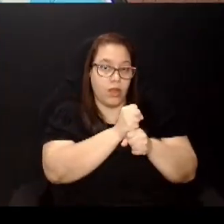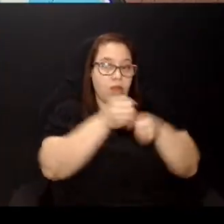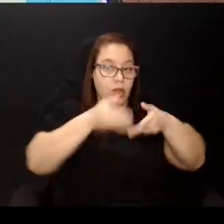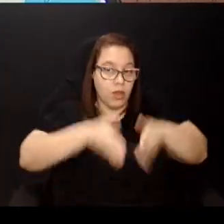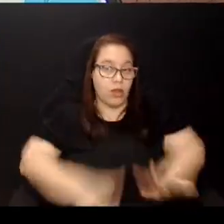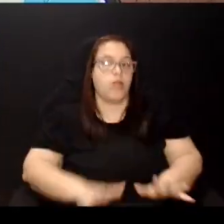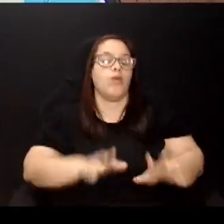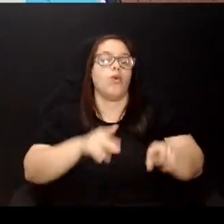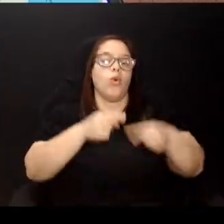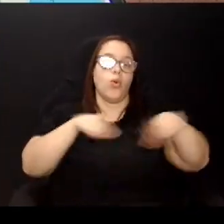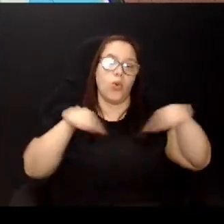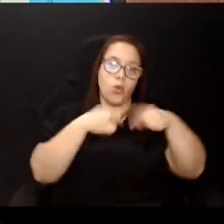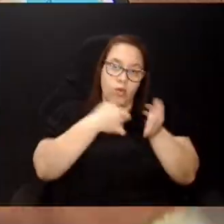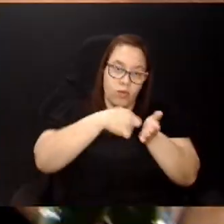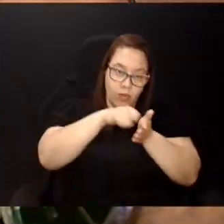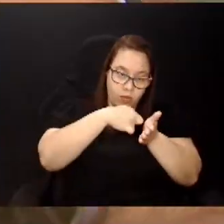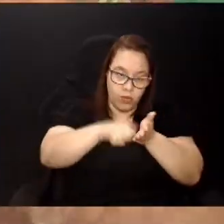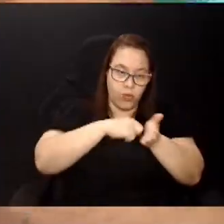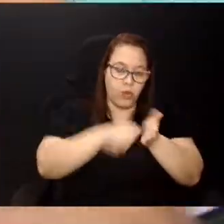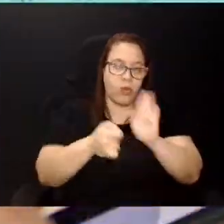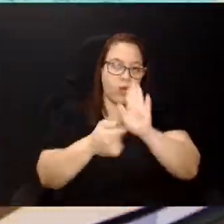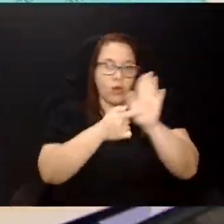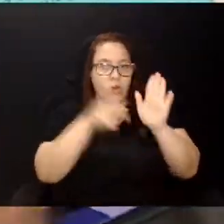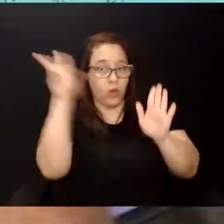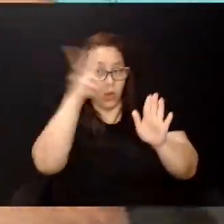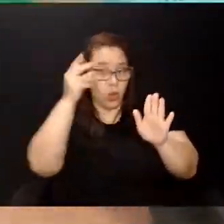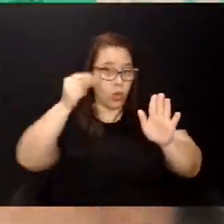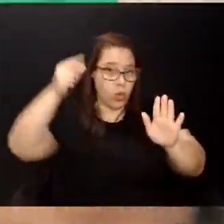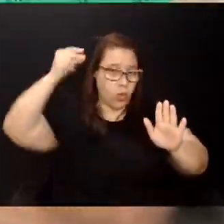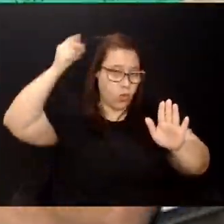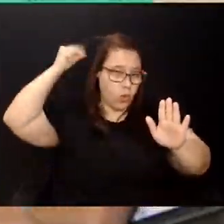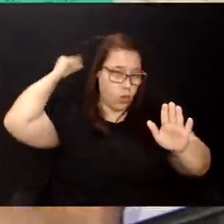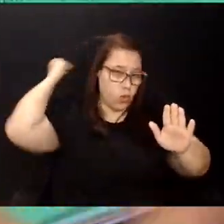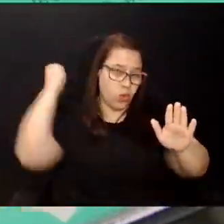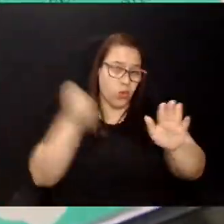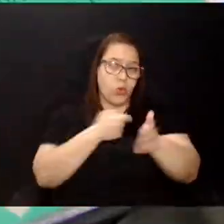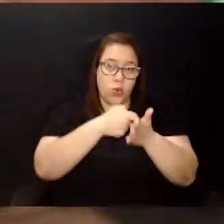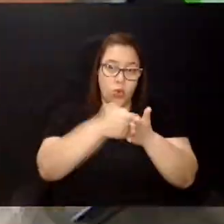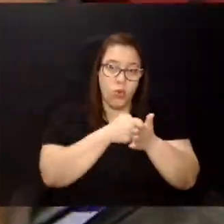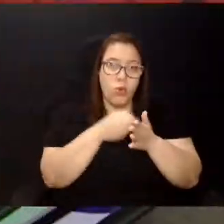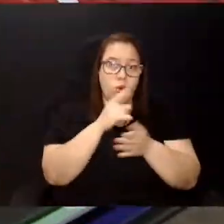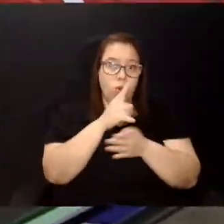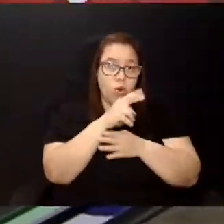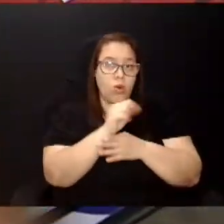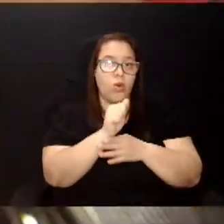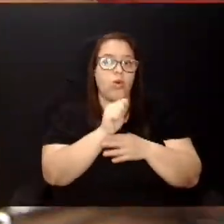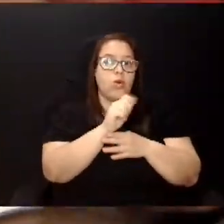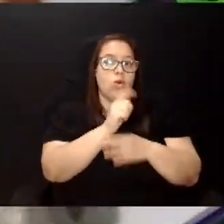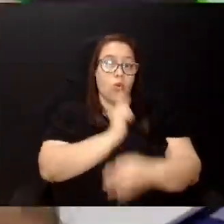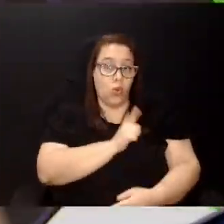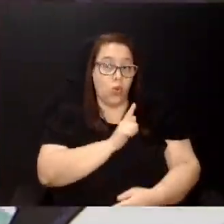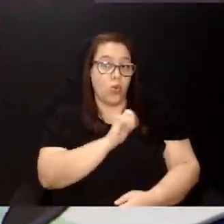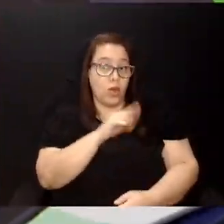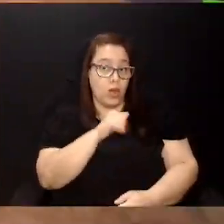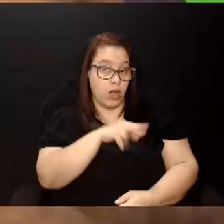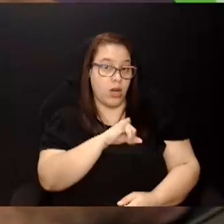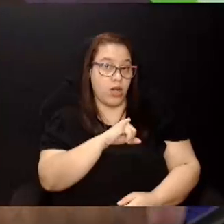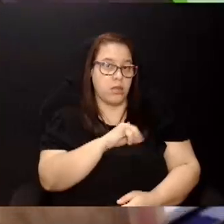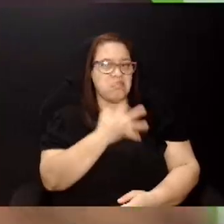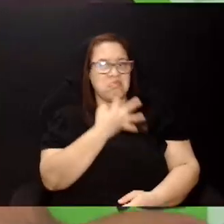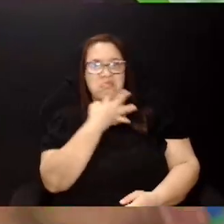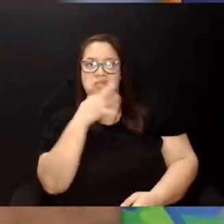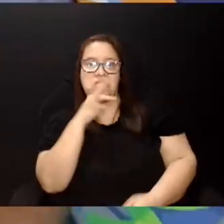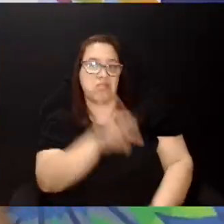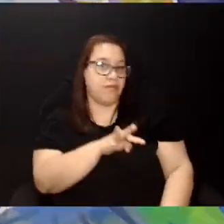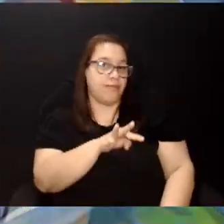compositor. Ela conta bastidores do trabalho do autor da ópera O Guarani, e fatos pouco conhecidos da